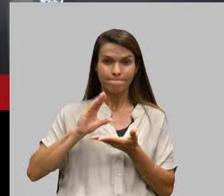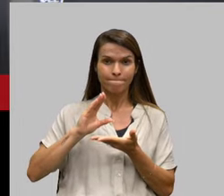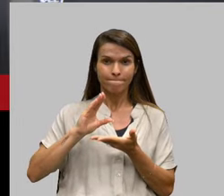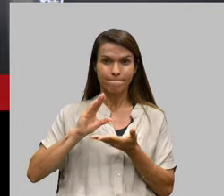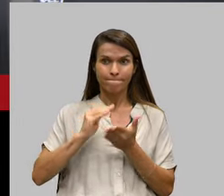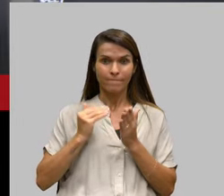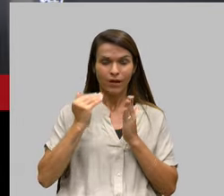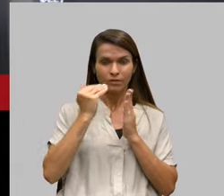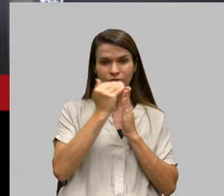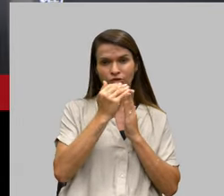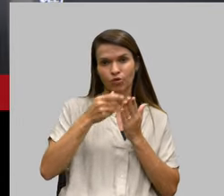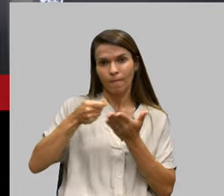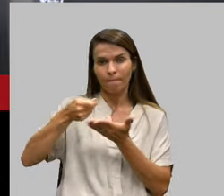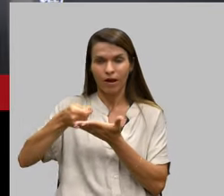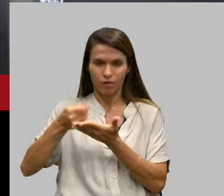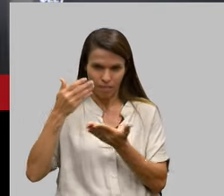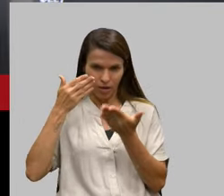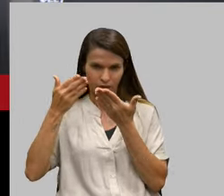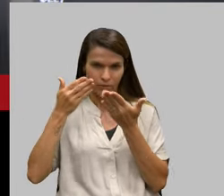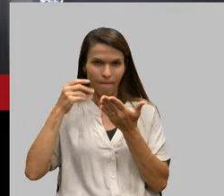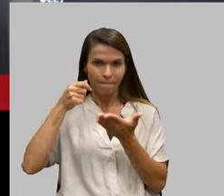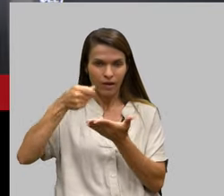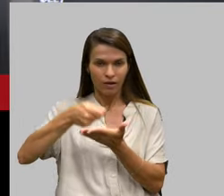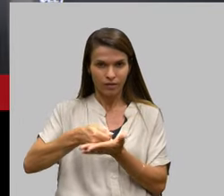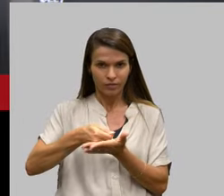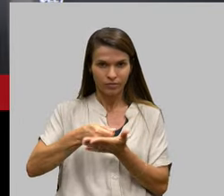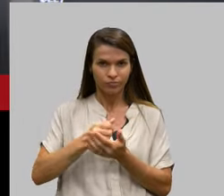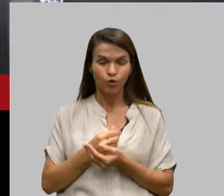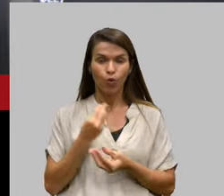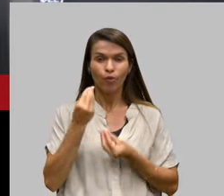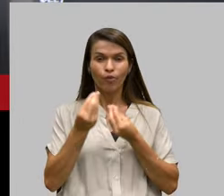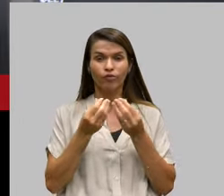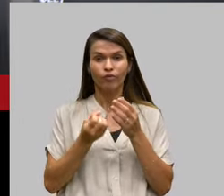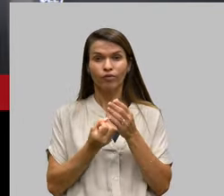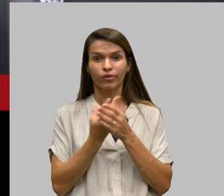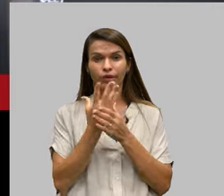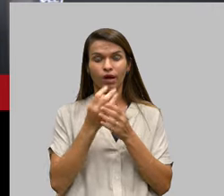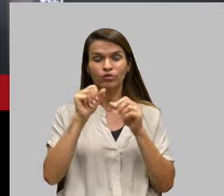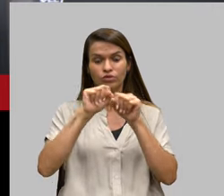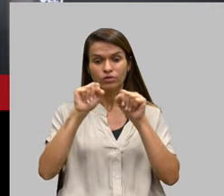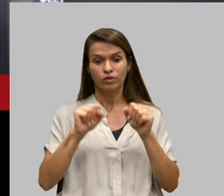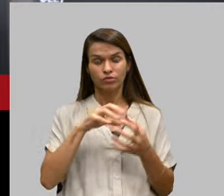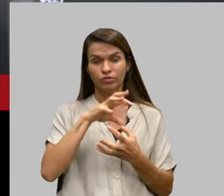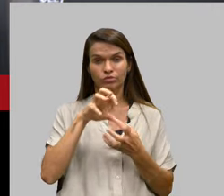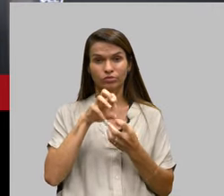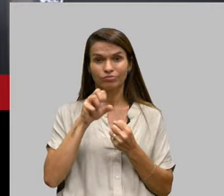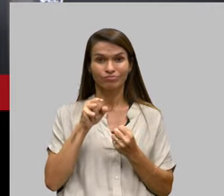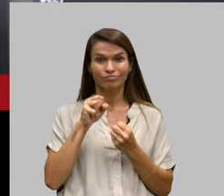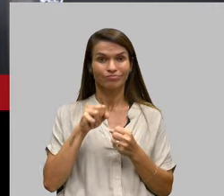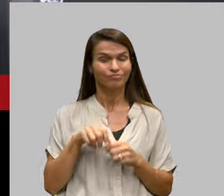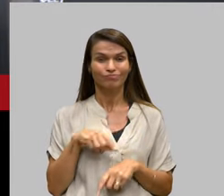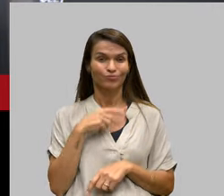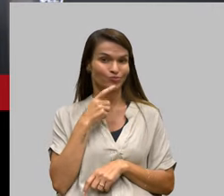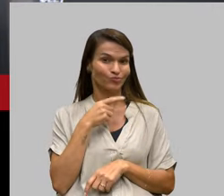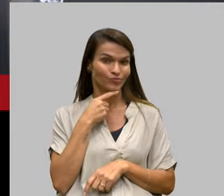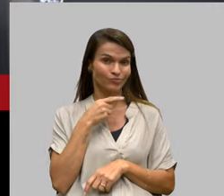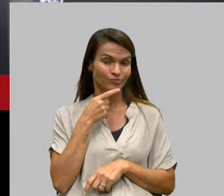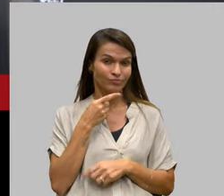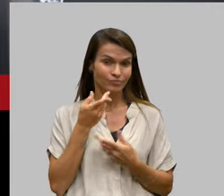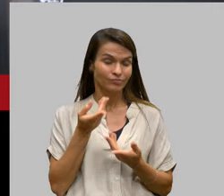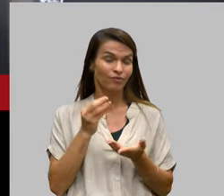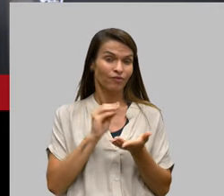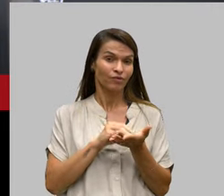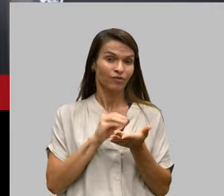estabelecer um sistema de sustentabilidade nessa circunstância eu não consigo viabilizar e por isso faltou naquele